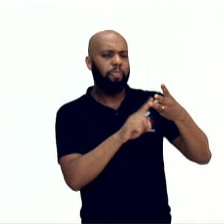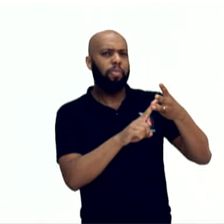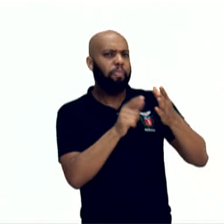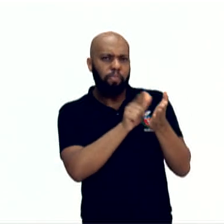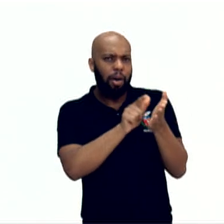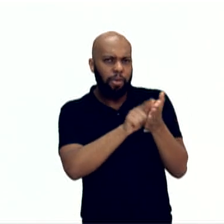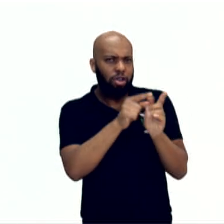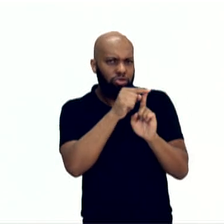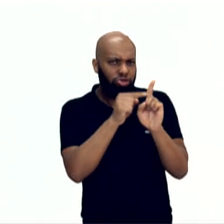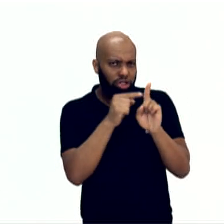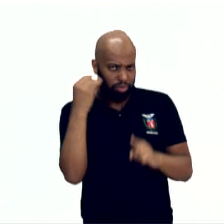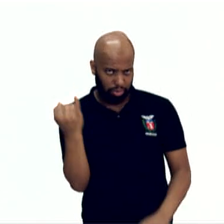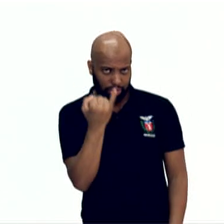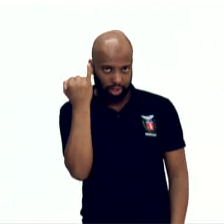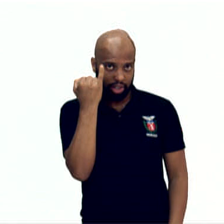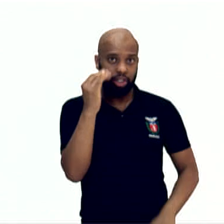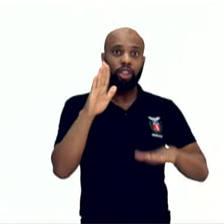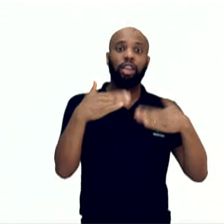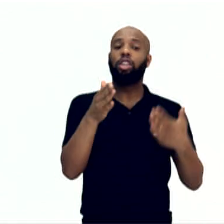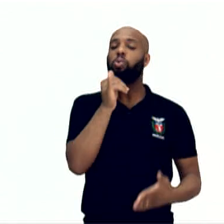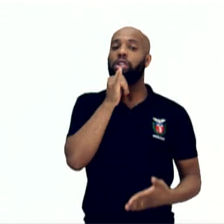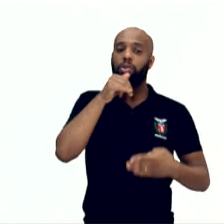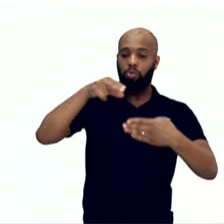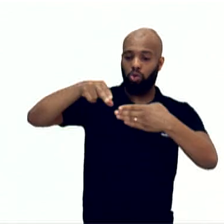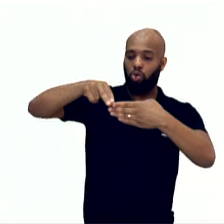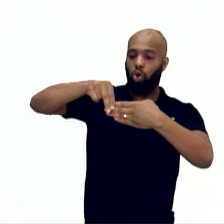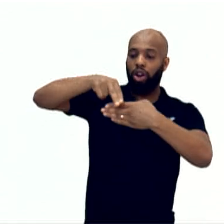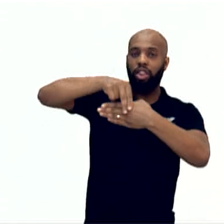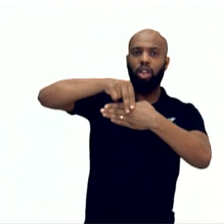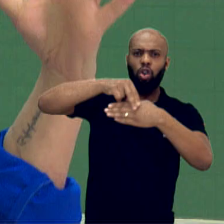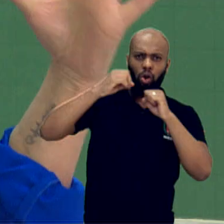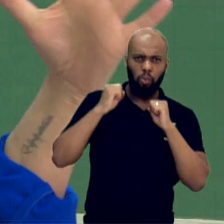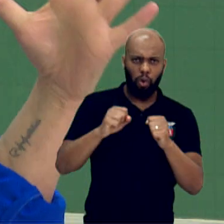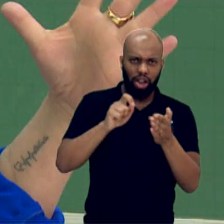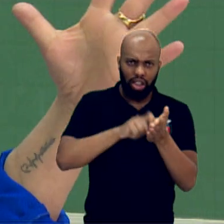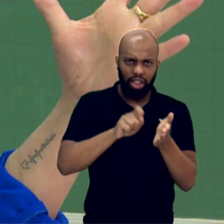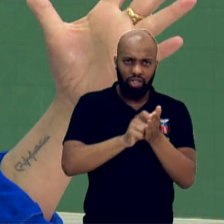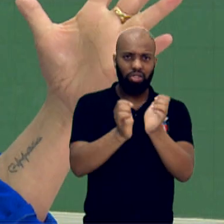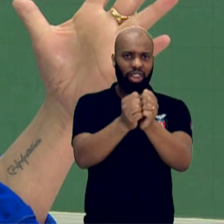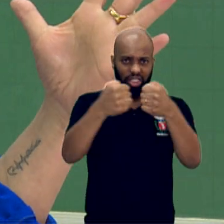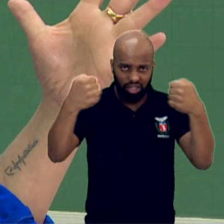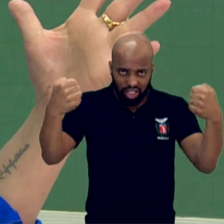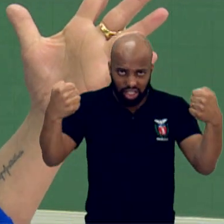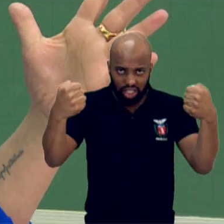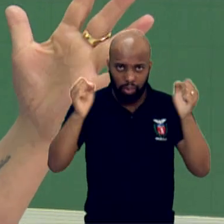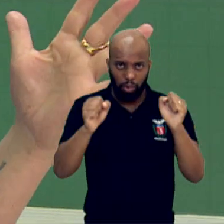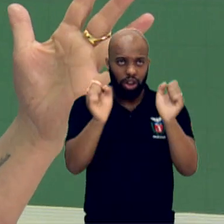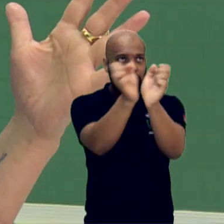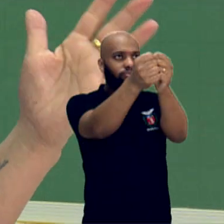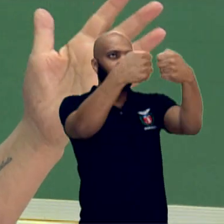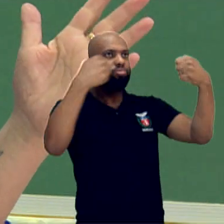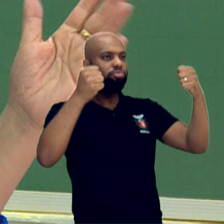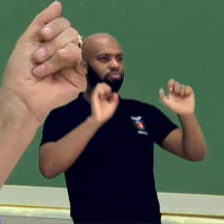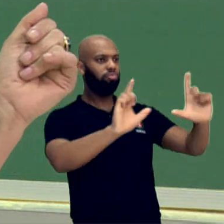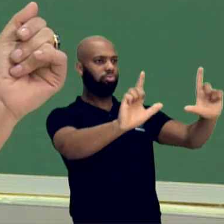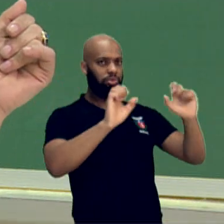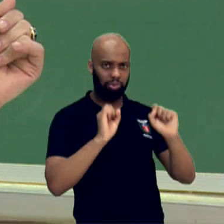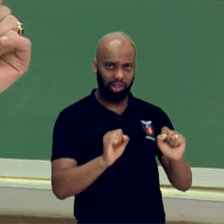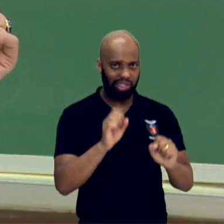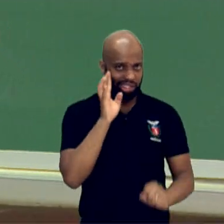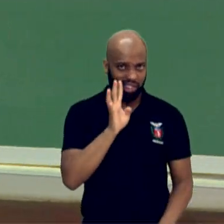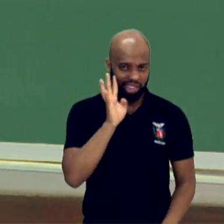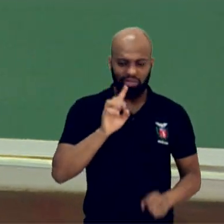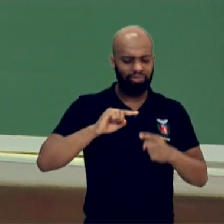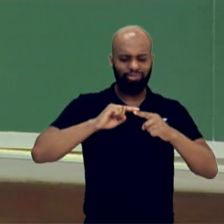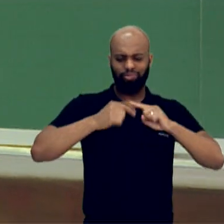importante? Pessoal, nós vamos escrever um cordel. O cordel eu posso fazer numa cartolina, por exemplo? Vai ficar legal? Eu acho que